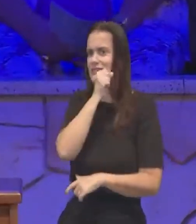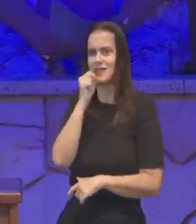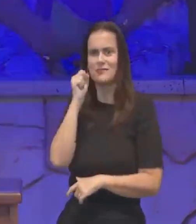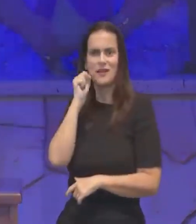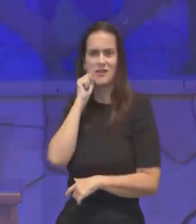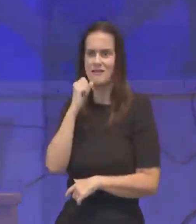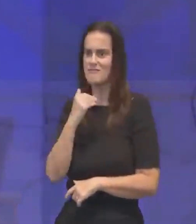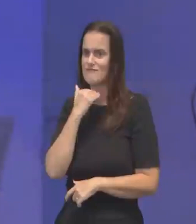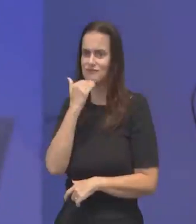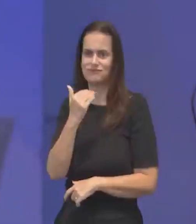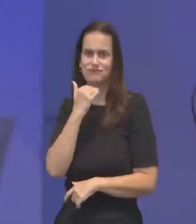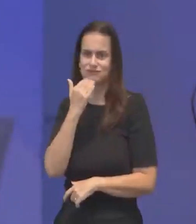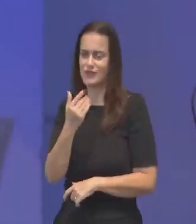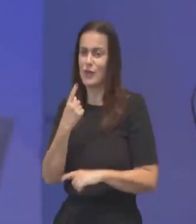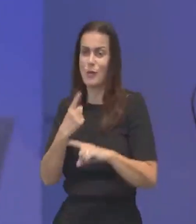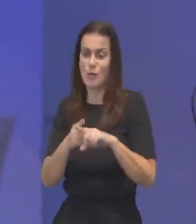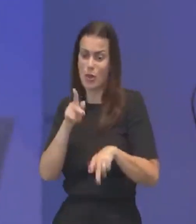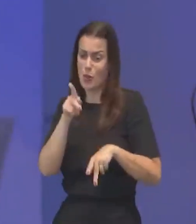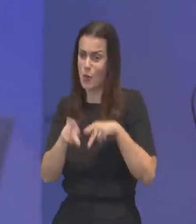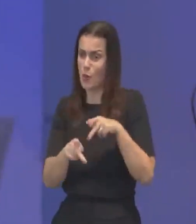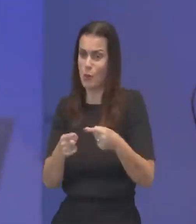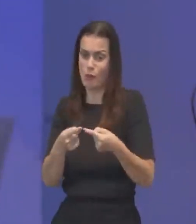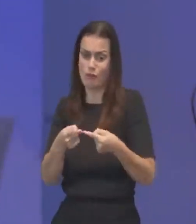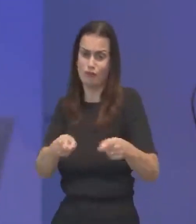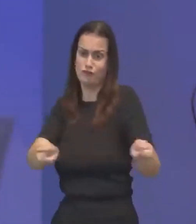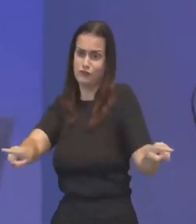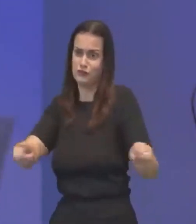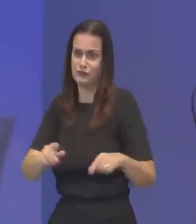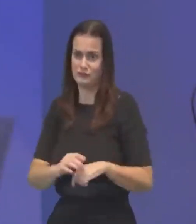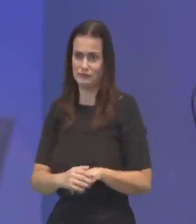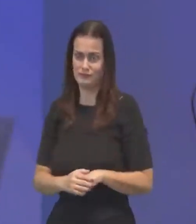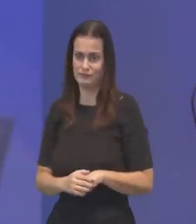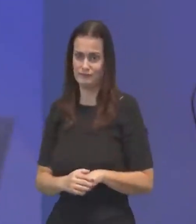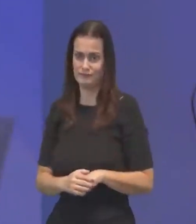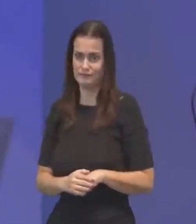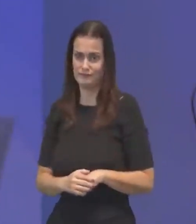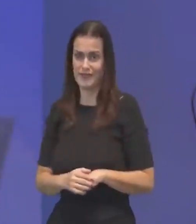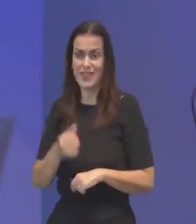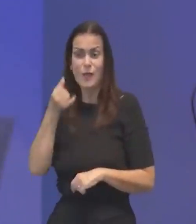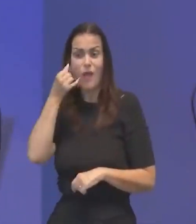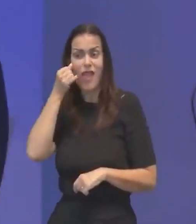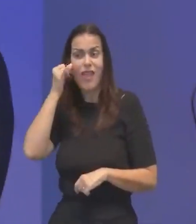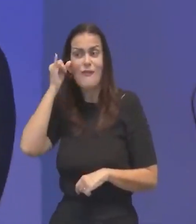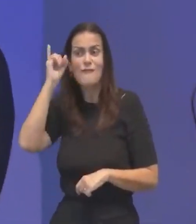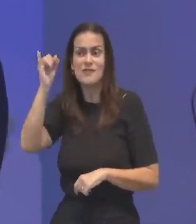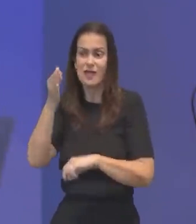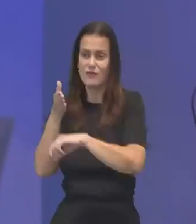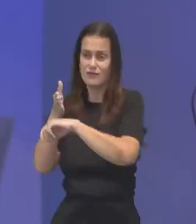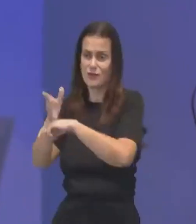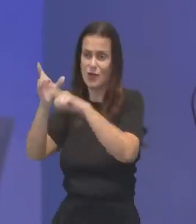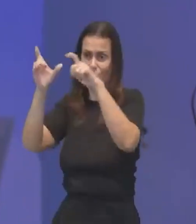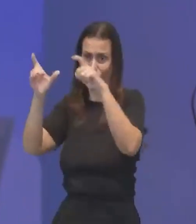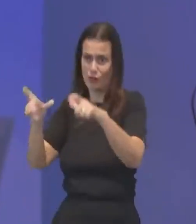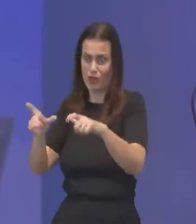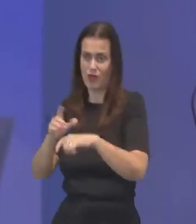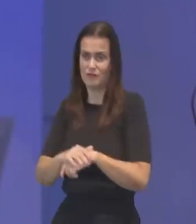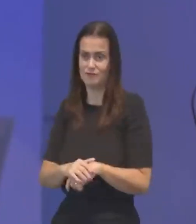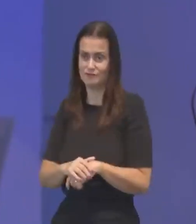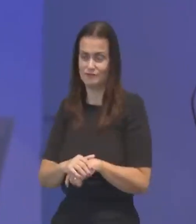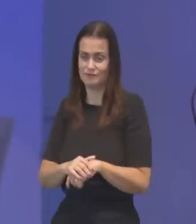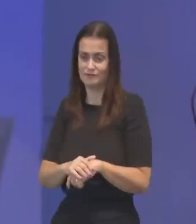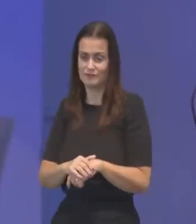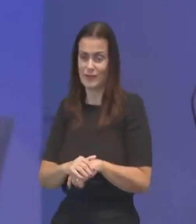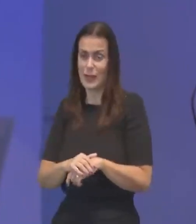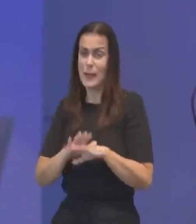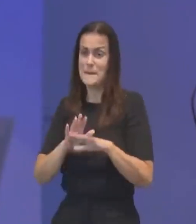desejava naqueles dias evitar uma passagem. Primeiro porque, evitando Samaria, você